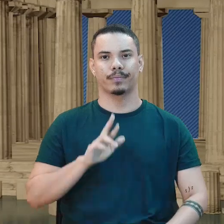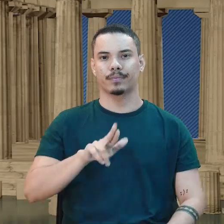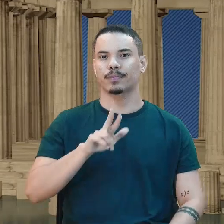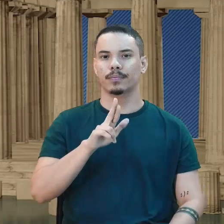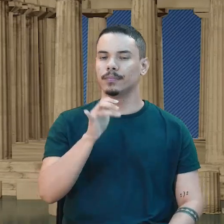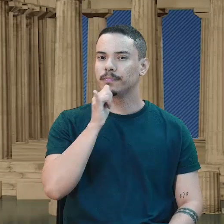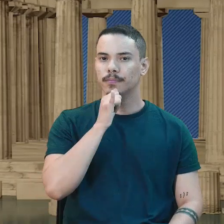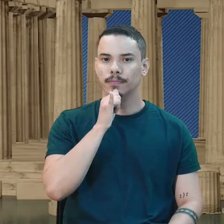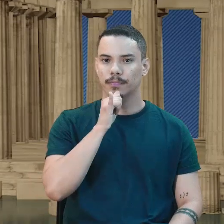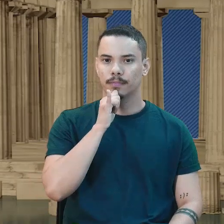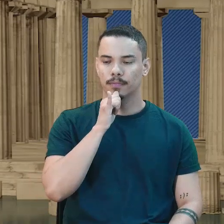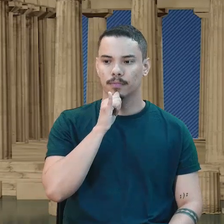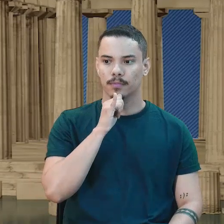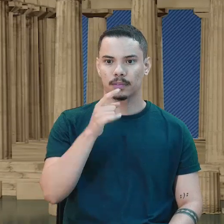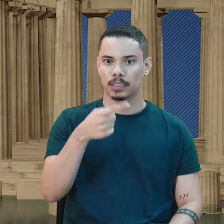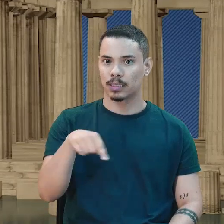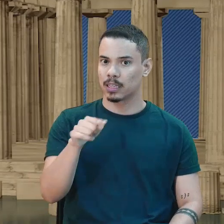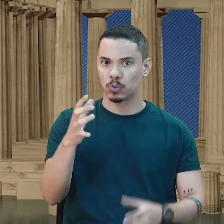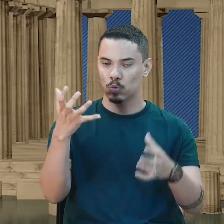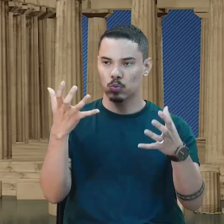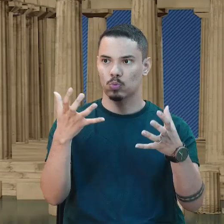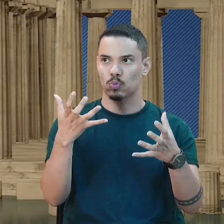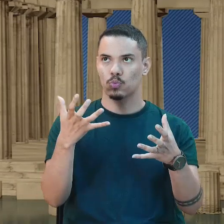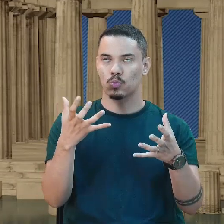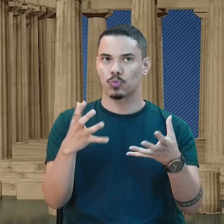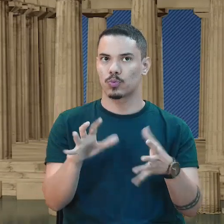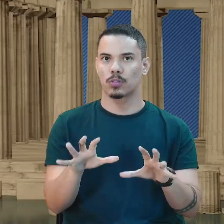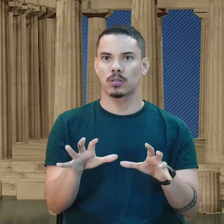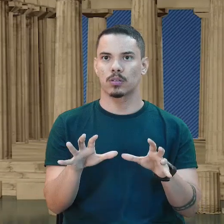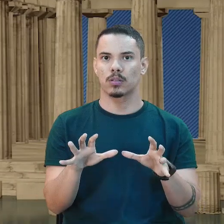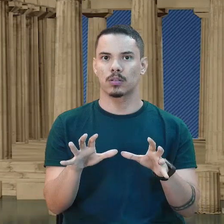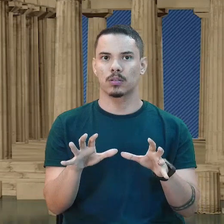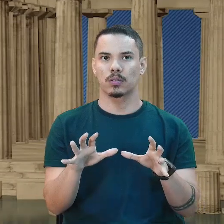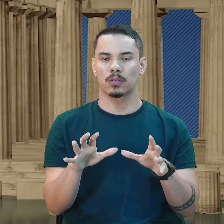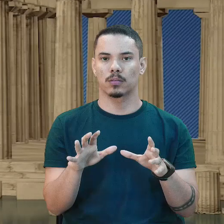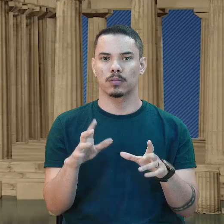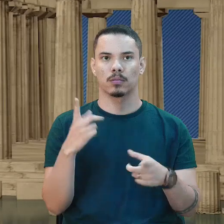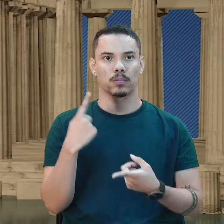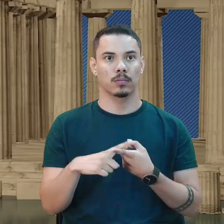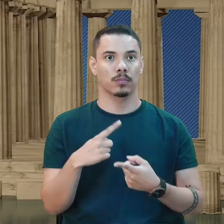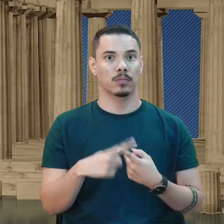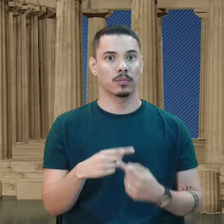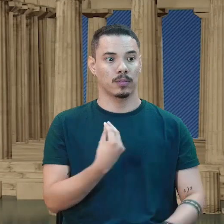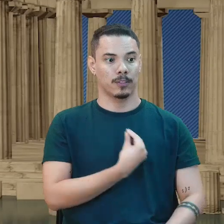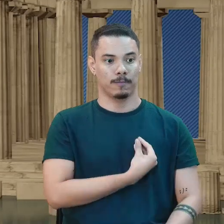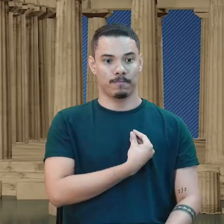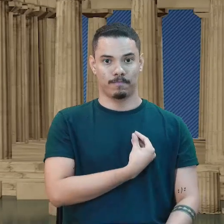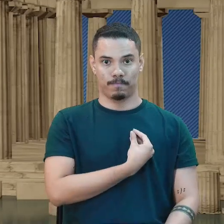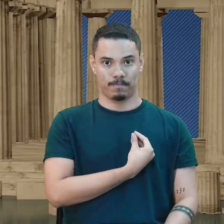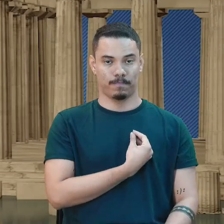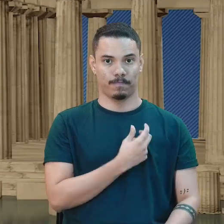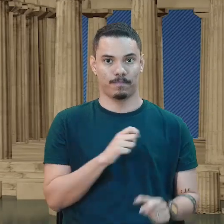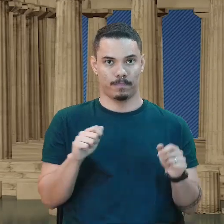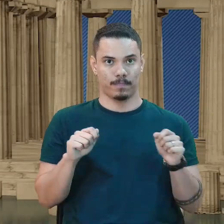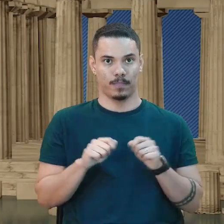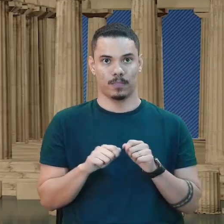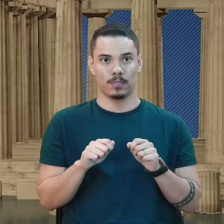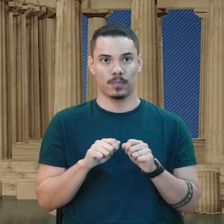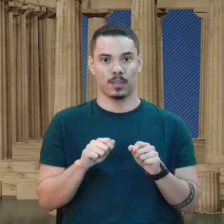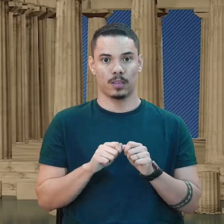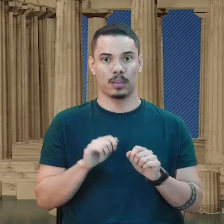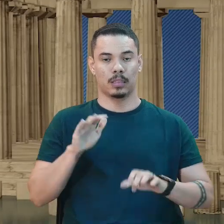não queriam, assim, a vida, de uma certa forma, faz com que, muitas